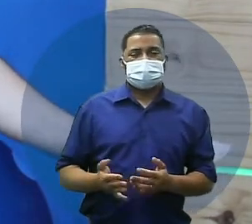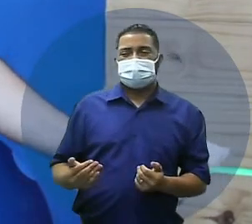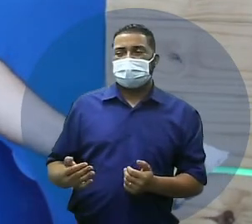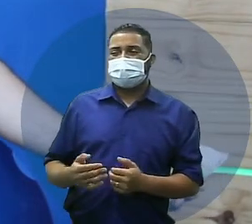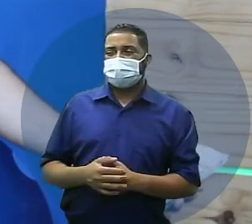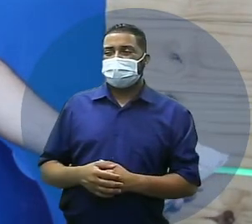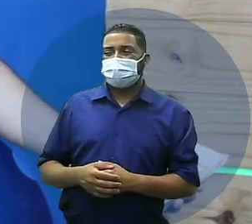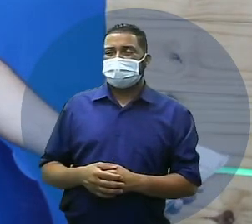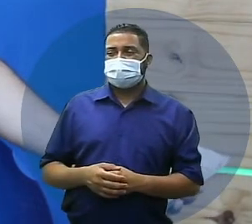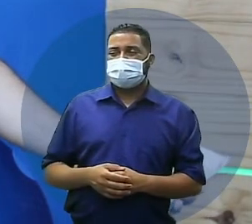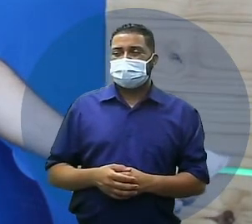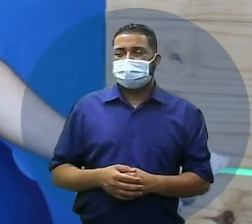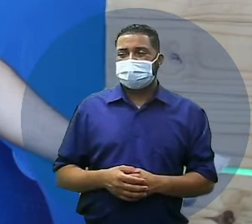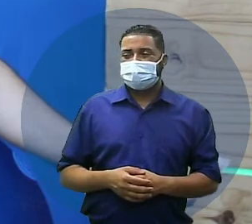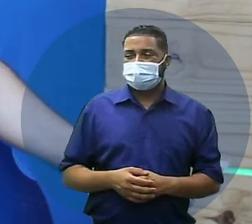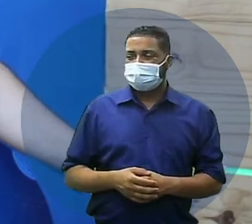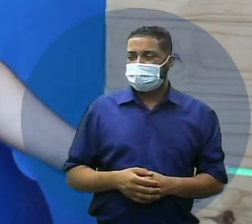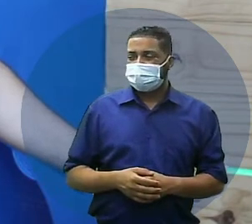jovem.